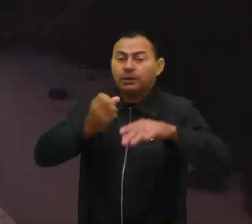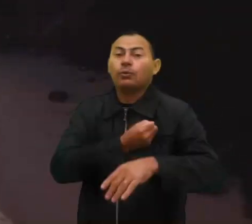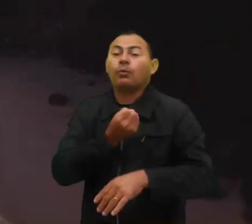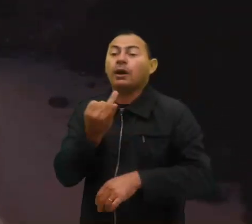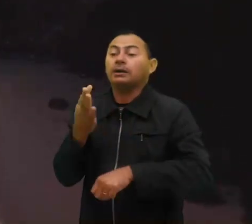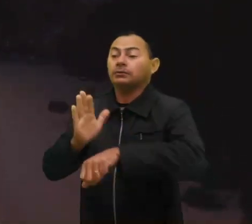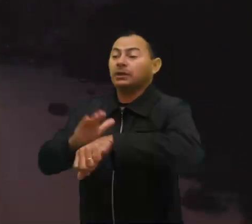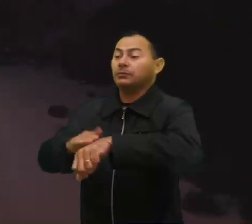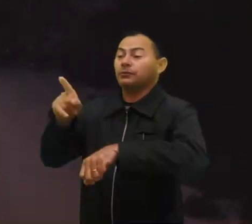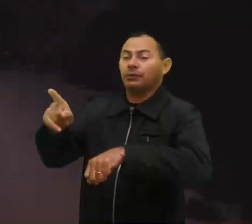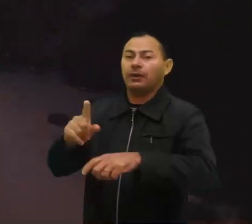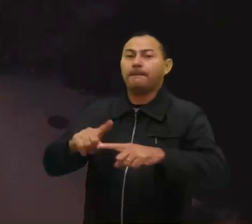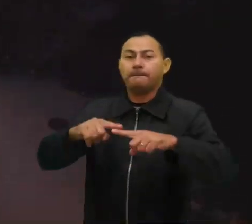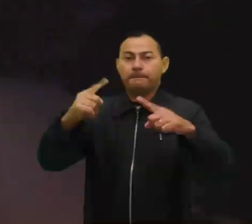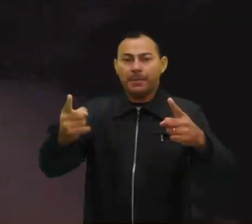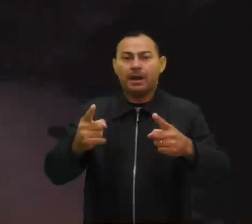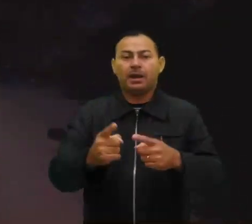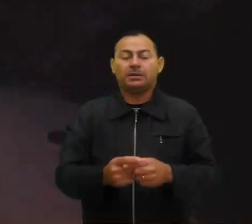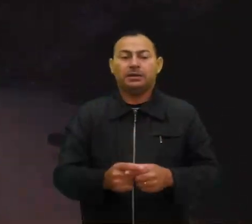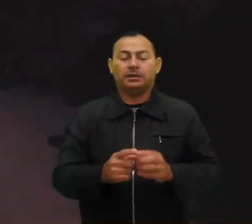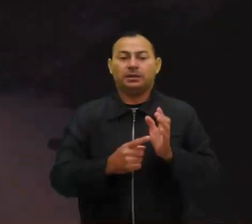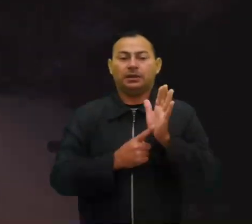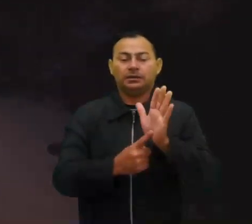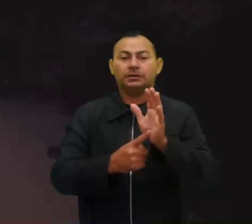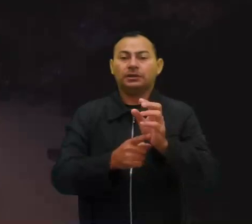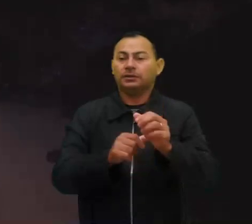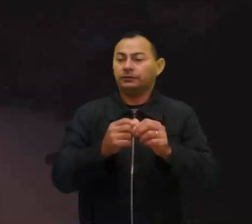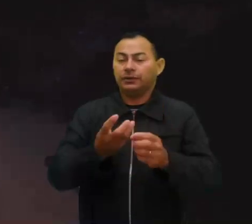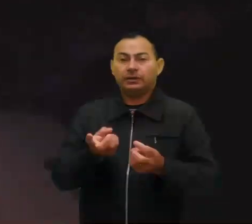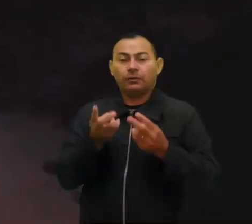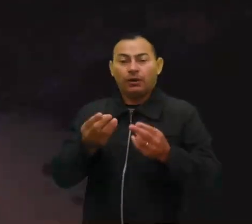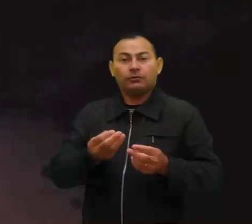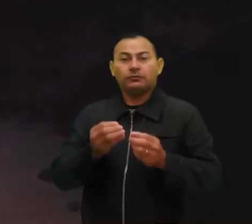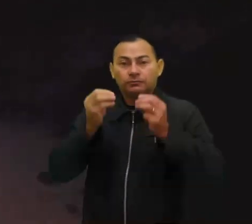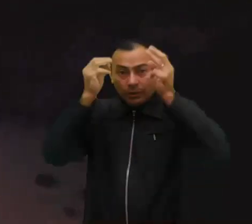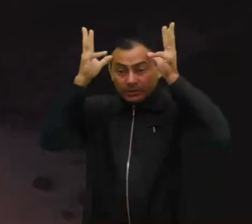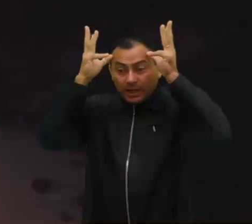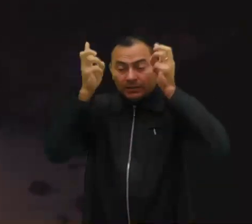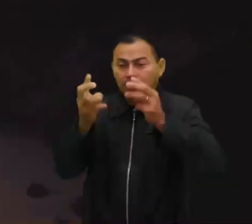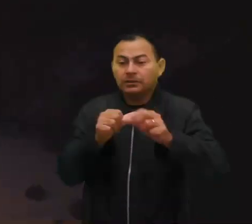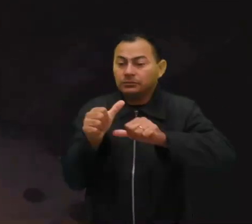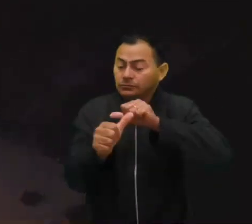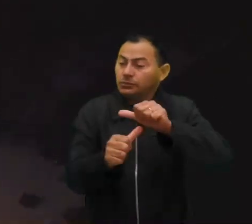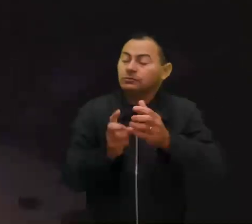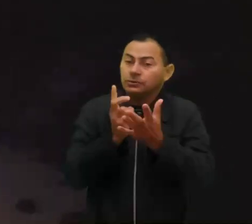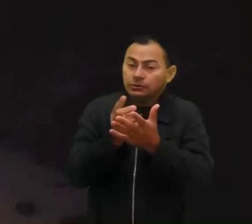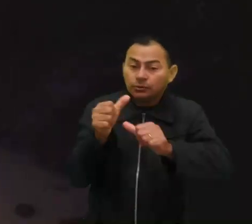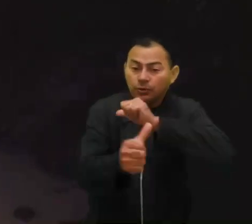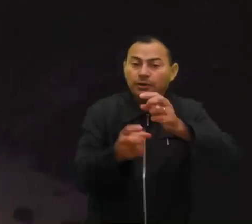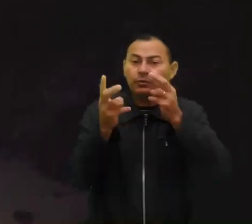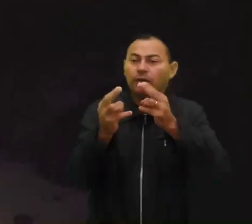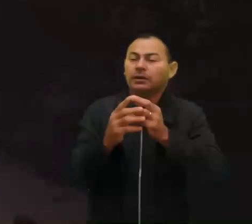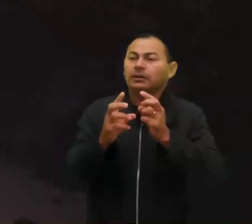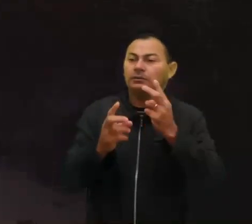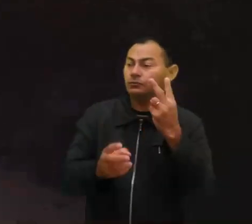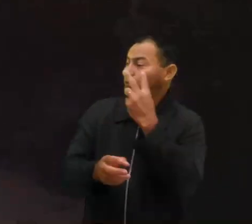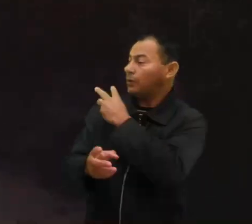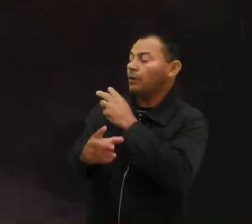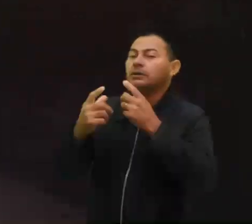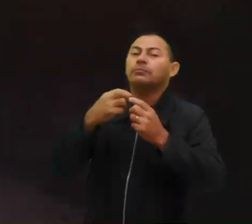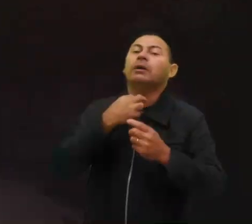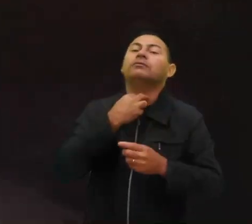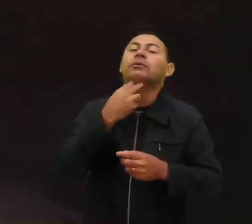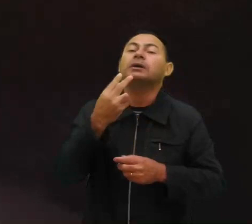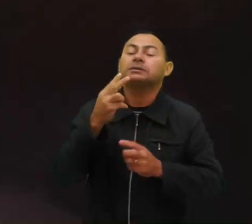quanto tempo ele ficou lá, mas ele se virou como Moisés fez no deserto. Ele se virou para ver de onde vinha aquela voz que falava com